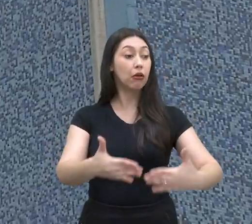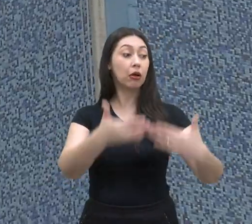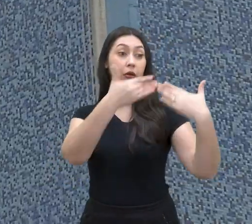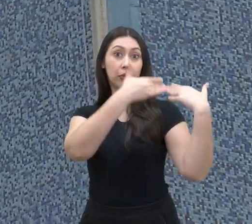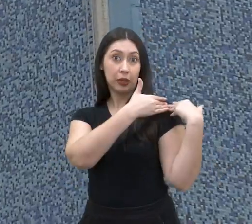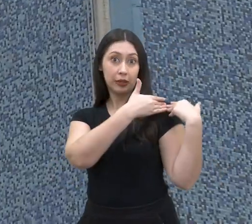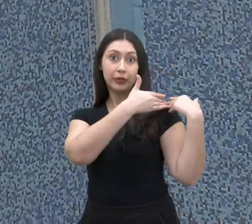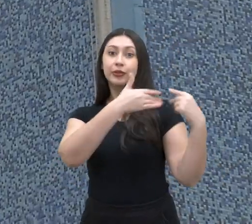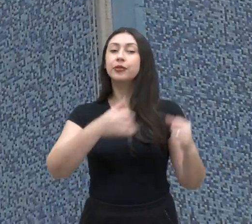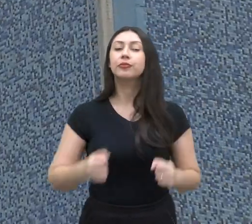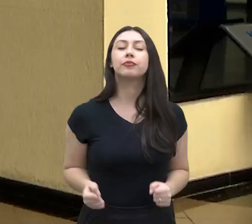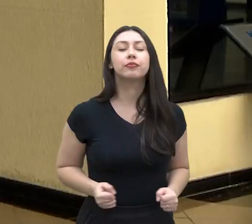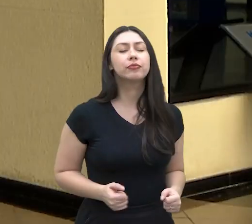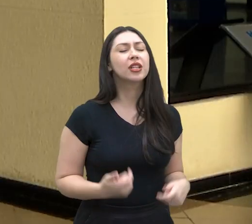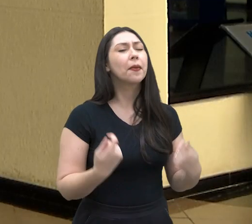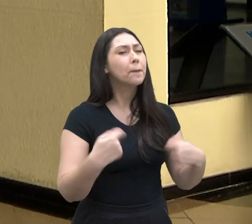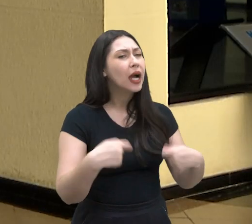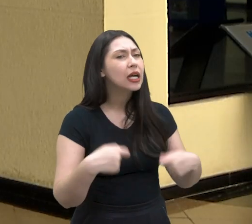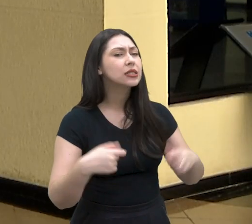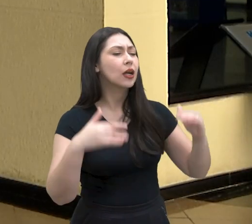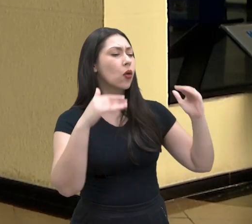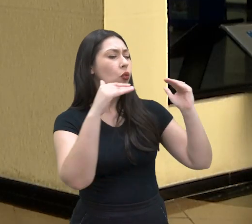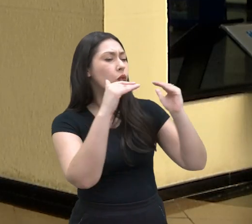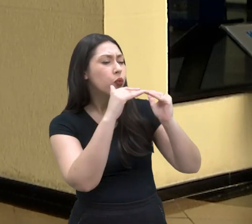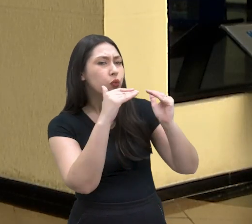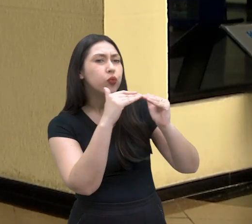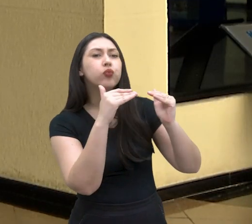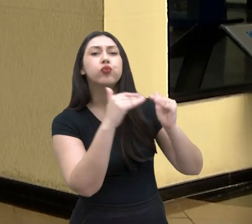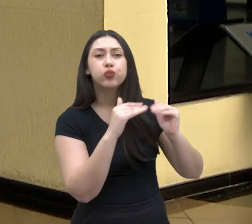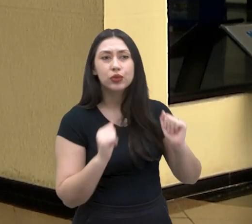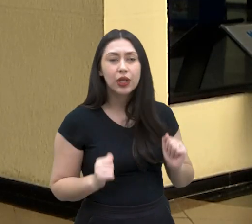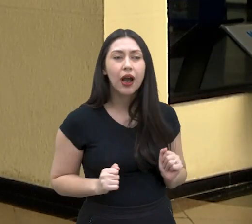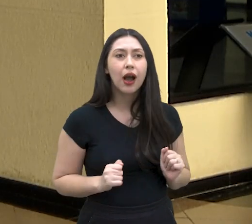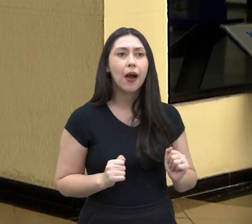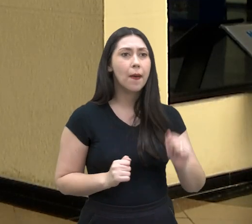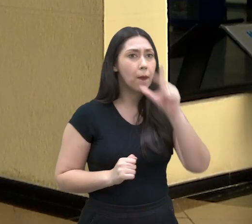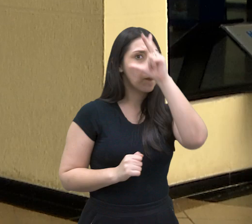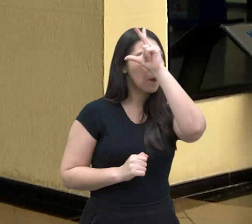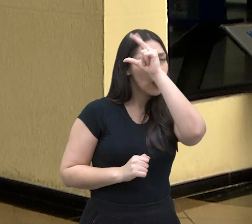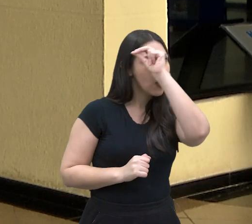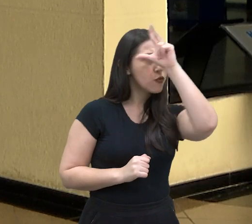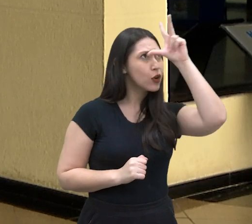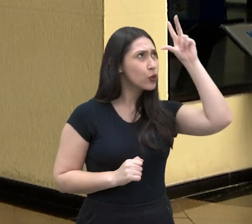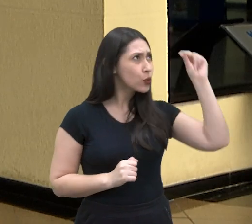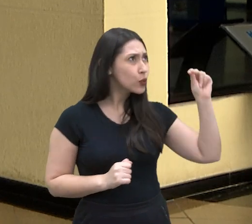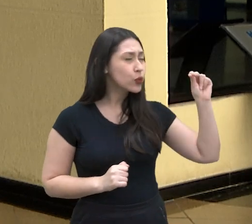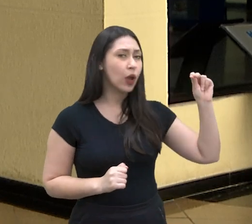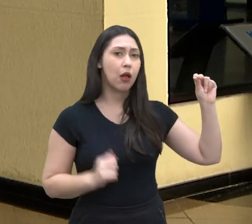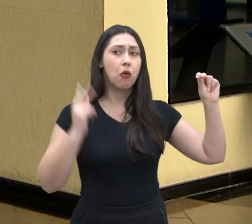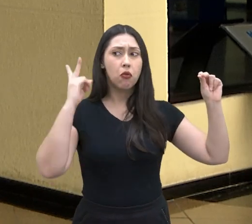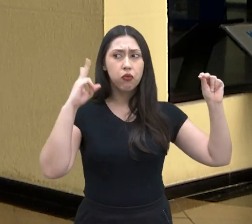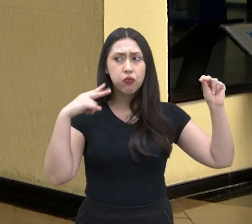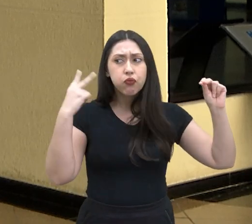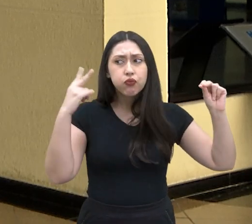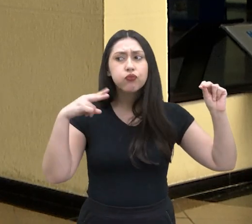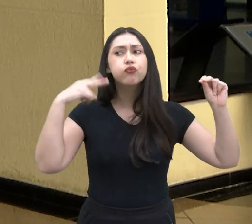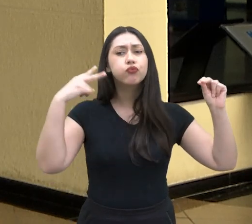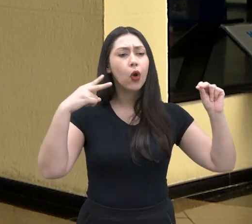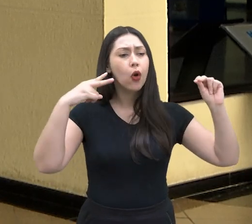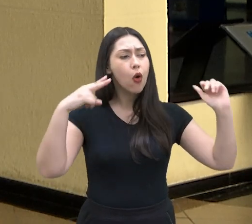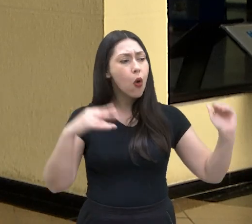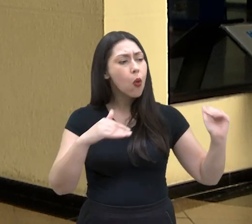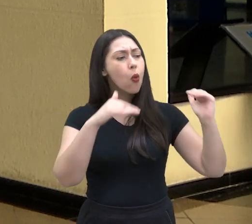e responsabilidade. Chegar a um consenso entre, né, aquele que está estabelecendo as prioridades, aquele que